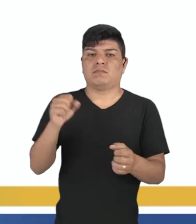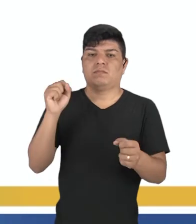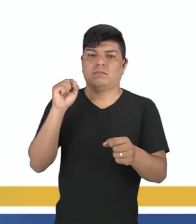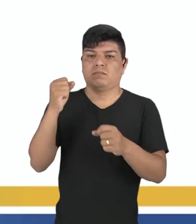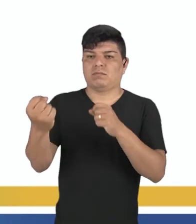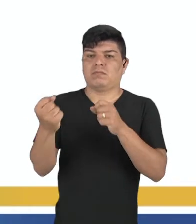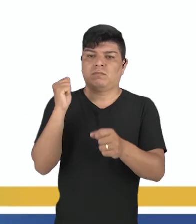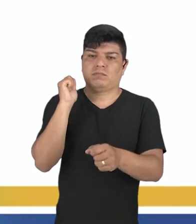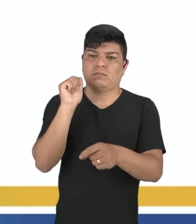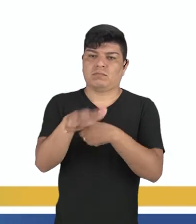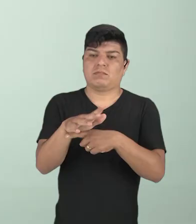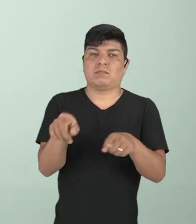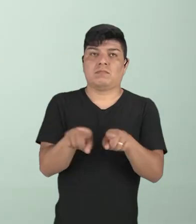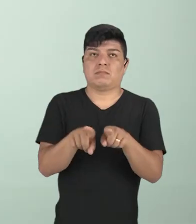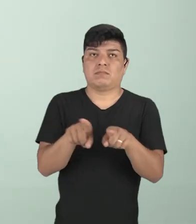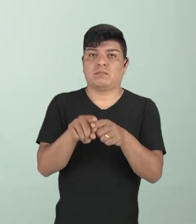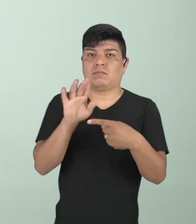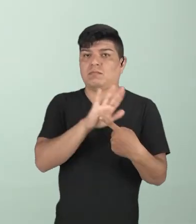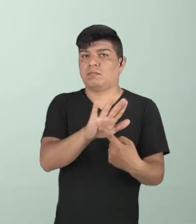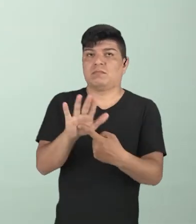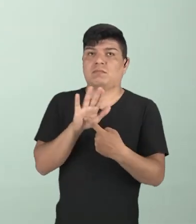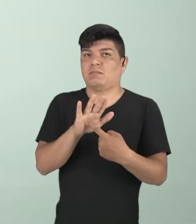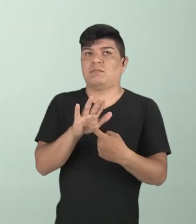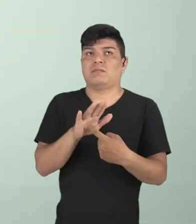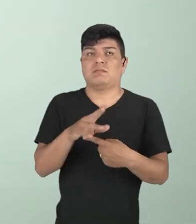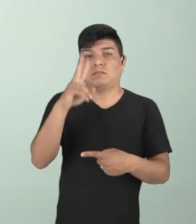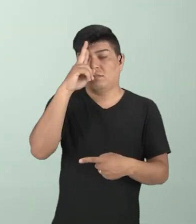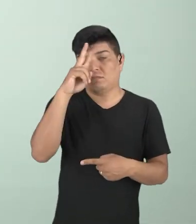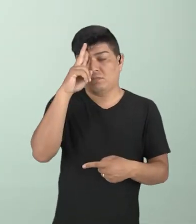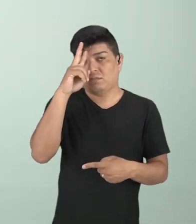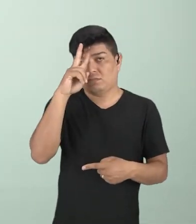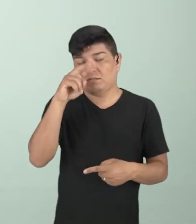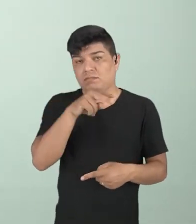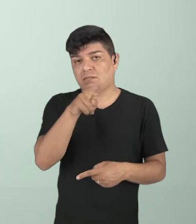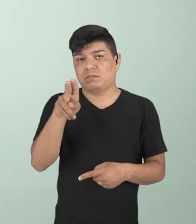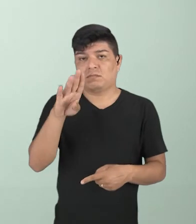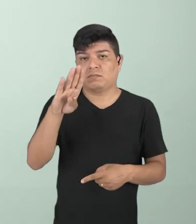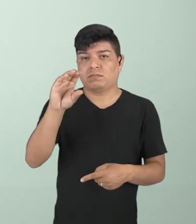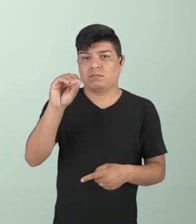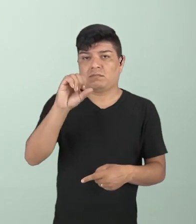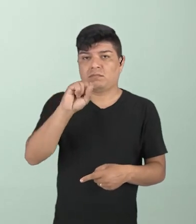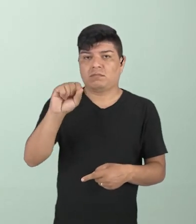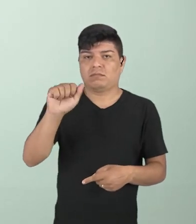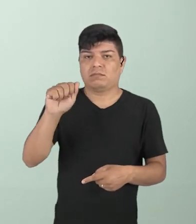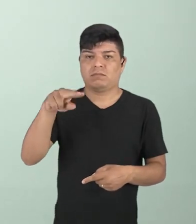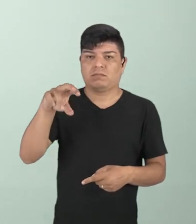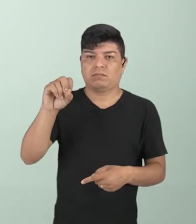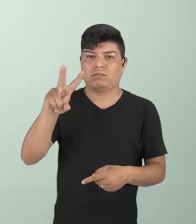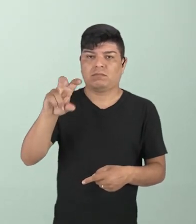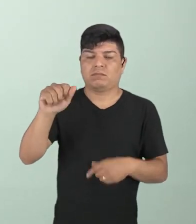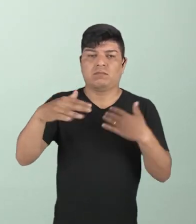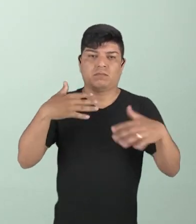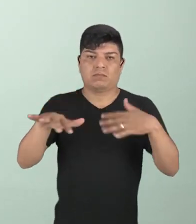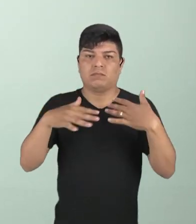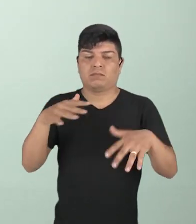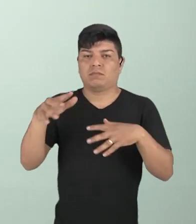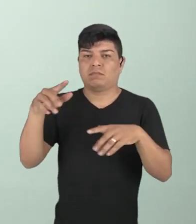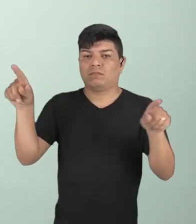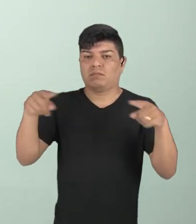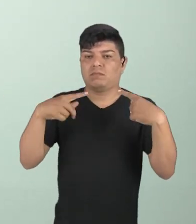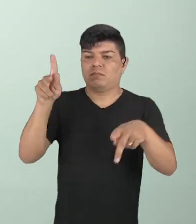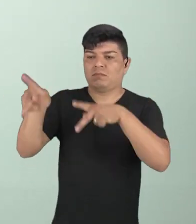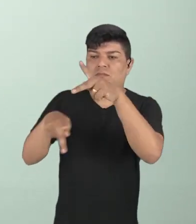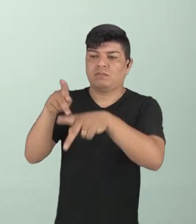oficiais. Lembre-se que, então, nós estamos falando da bossa nova aí como movimento da música popular brasileira e